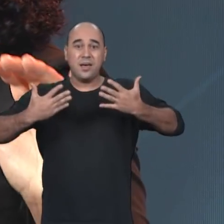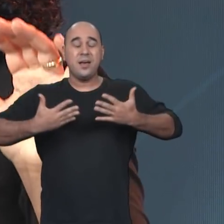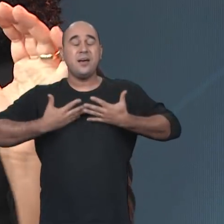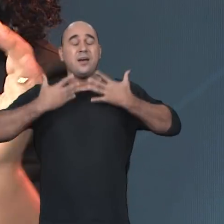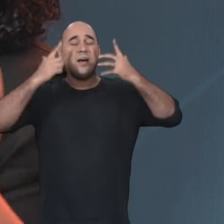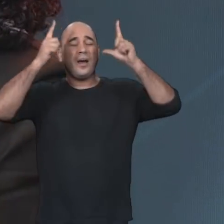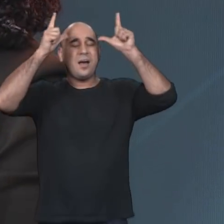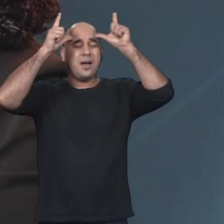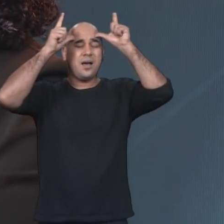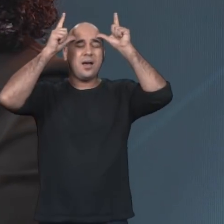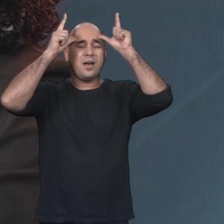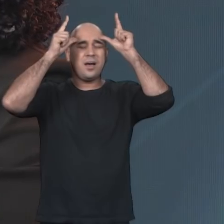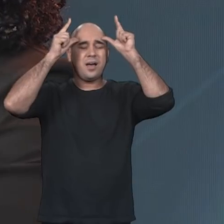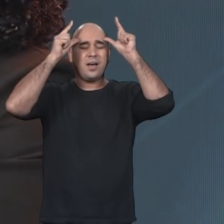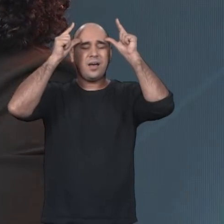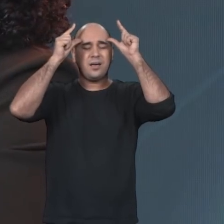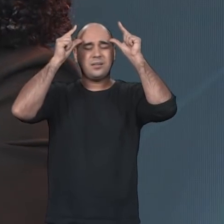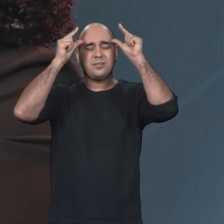acalmar.